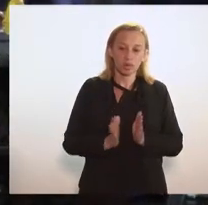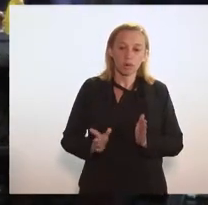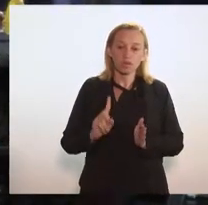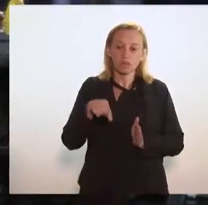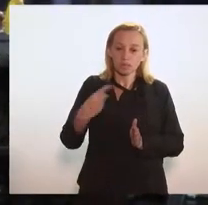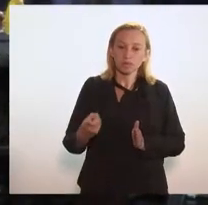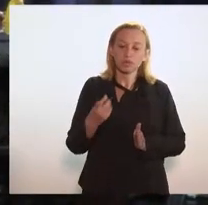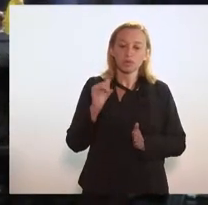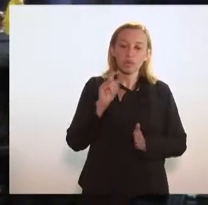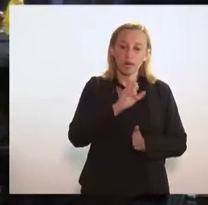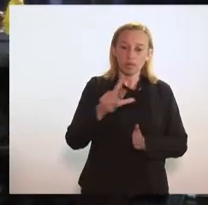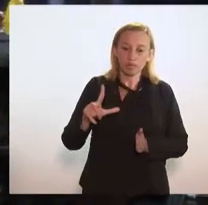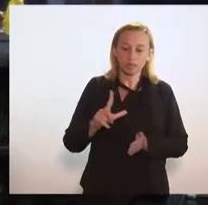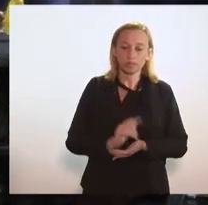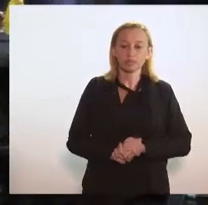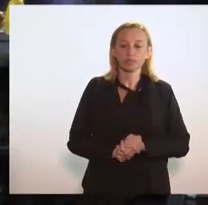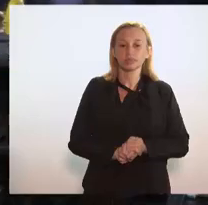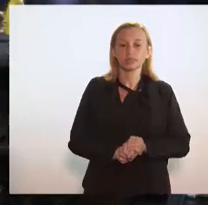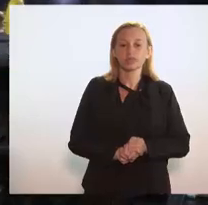depois seguida tacobell